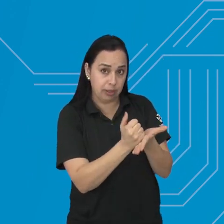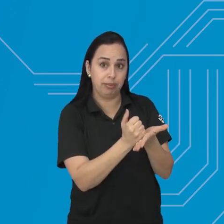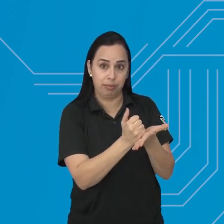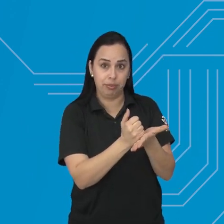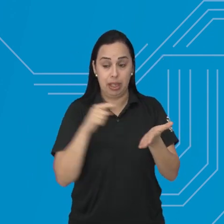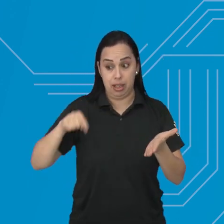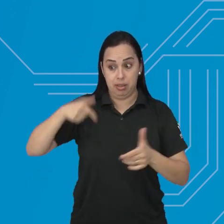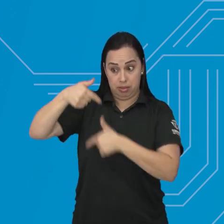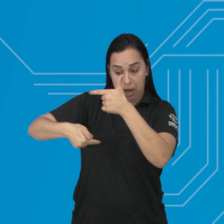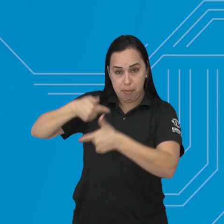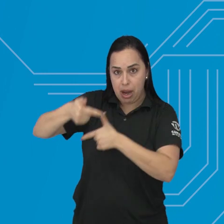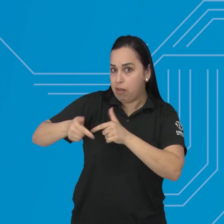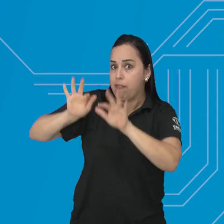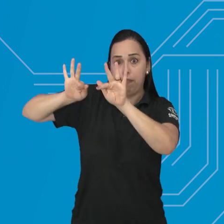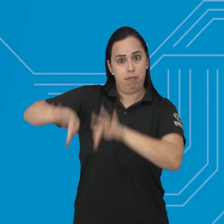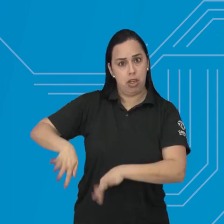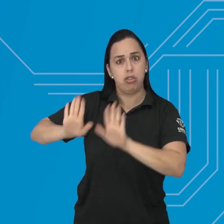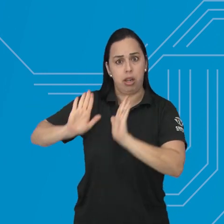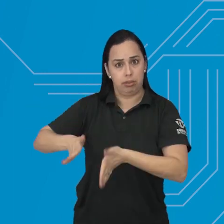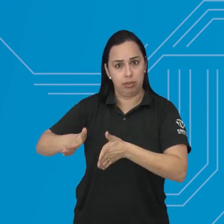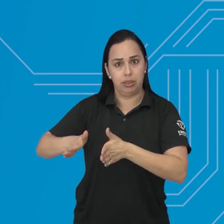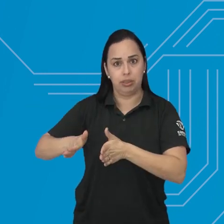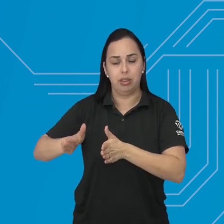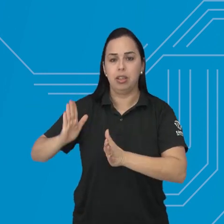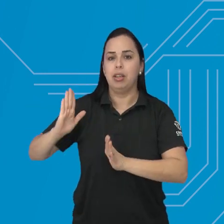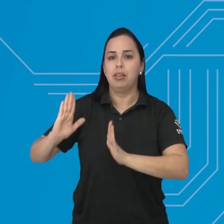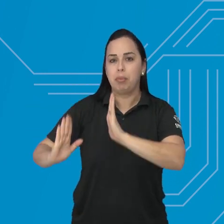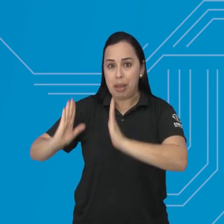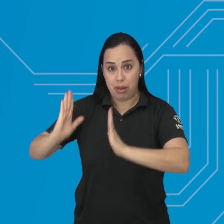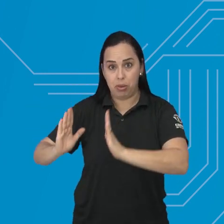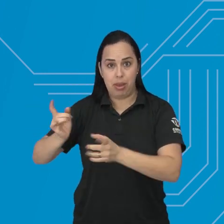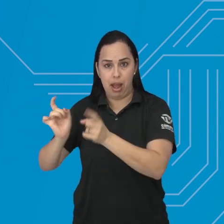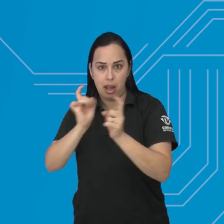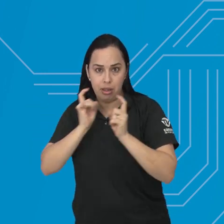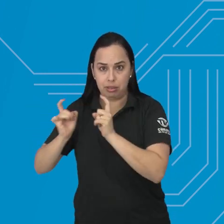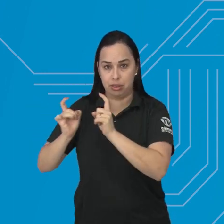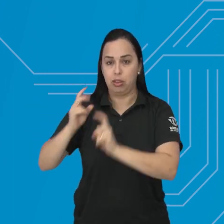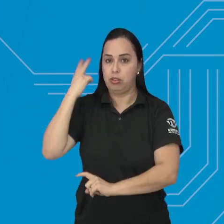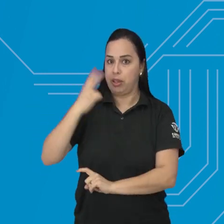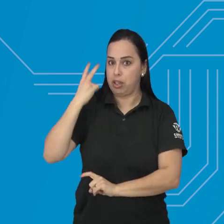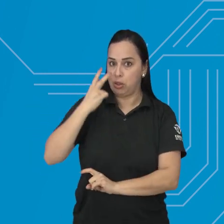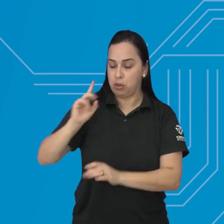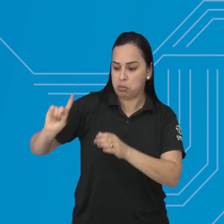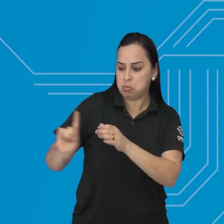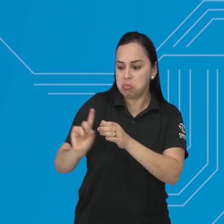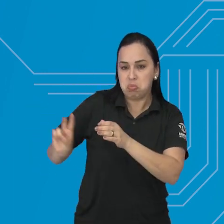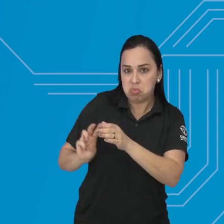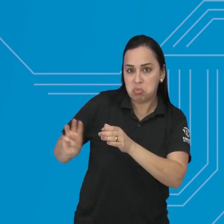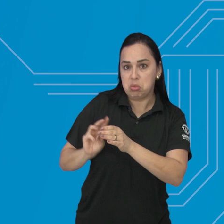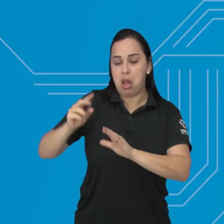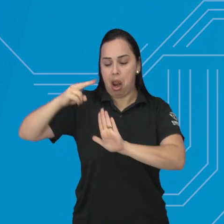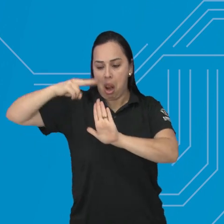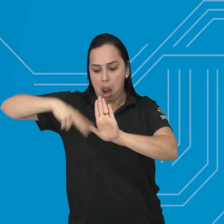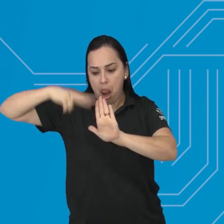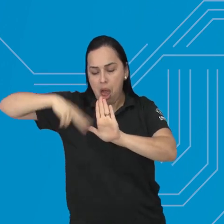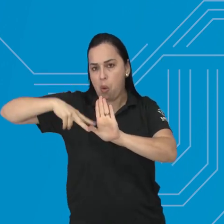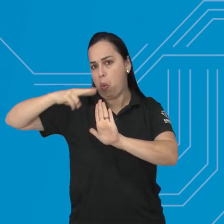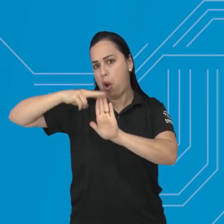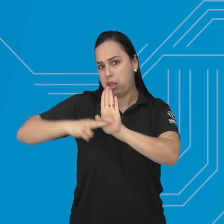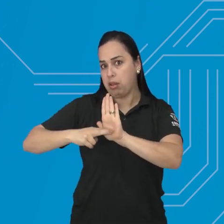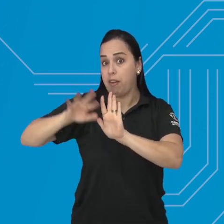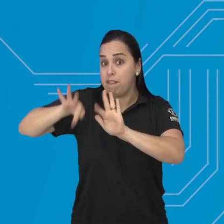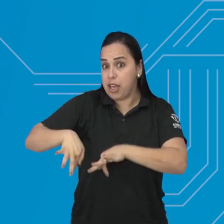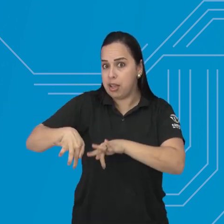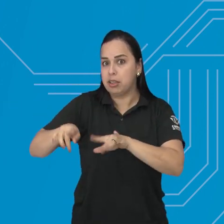com a Prefeitura, encerrou os trabalhos aqui no Legislativo. Durante a última reunião, os vereadores membros fizeram a